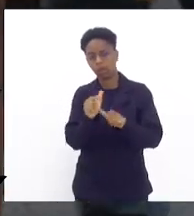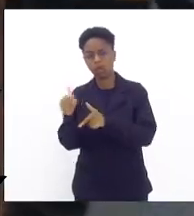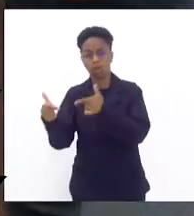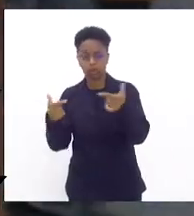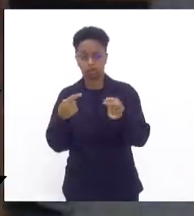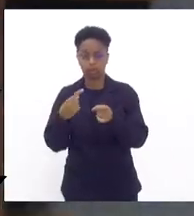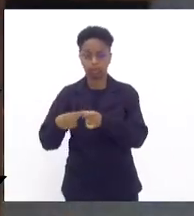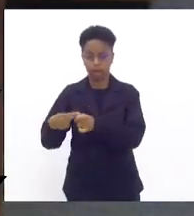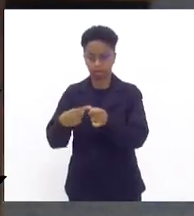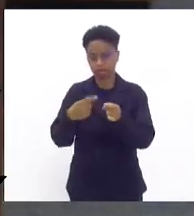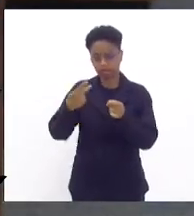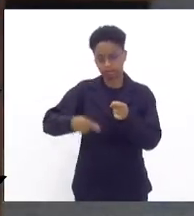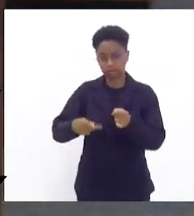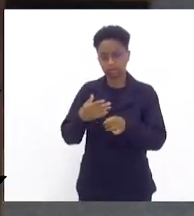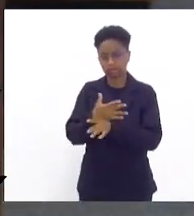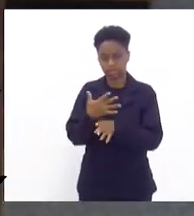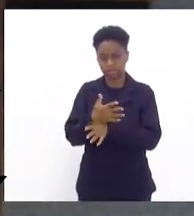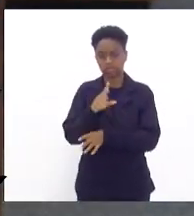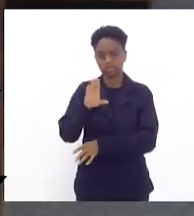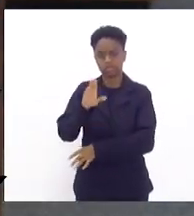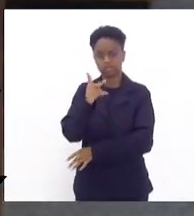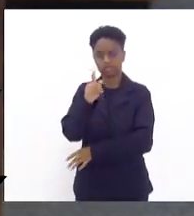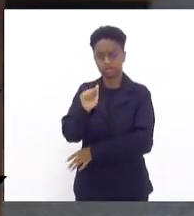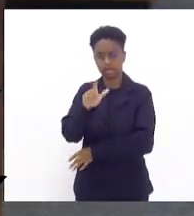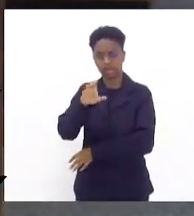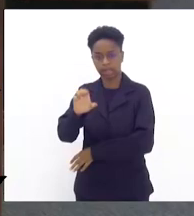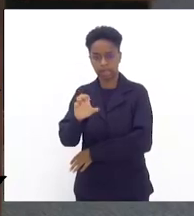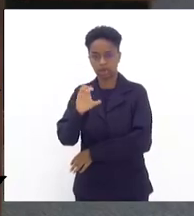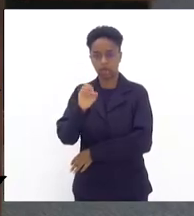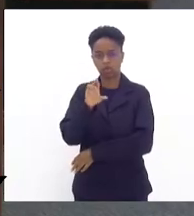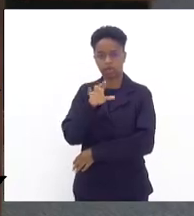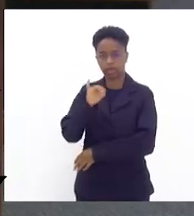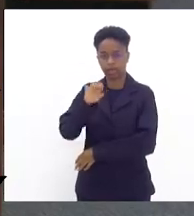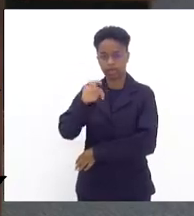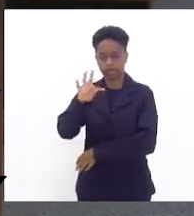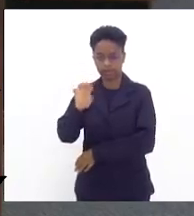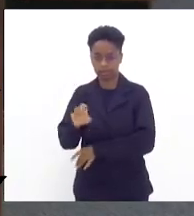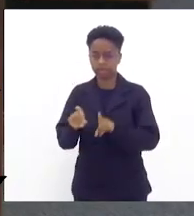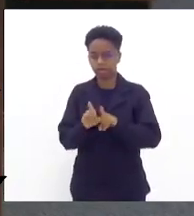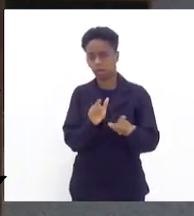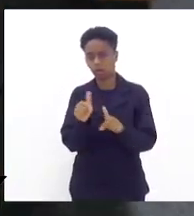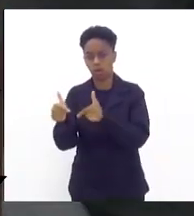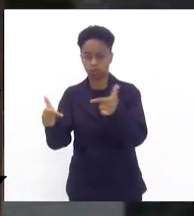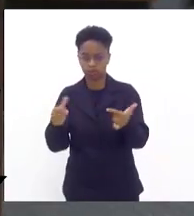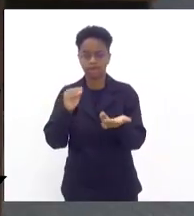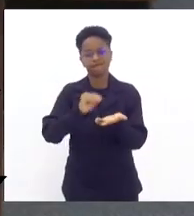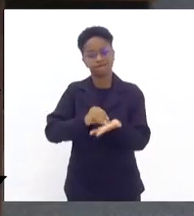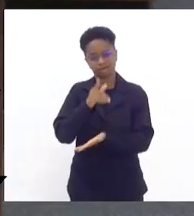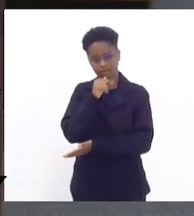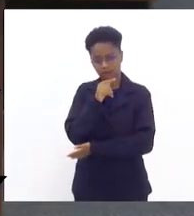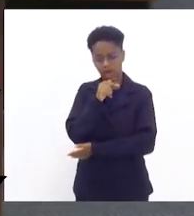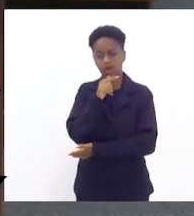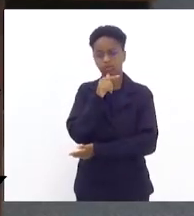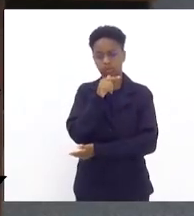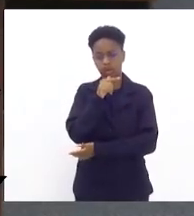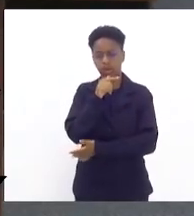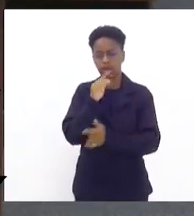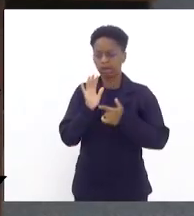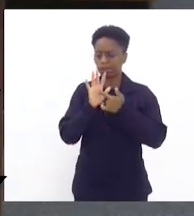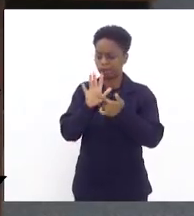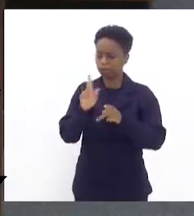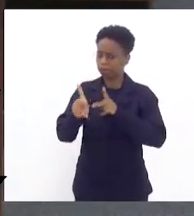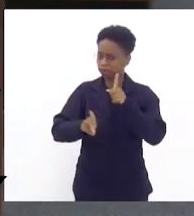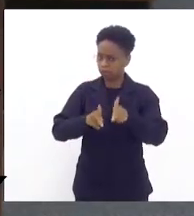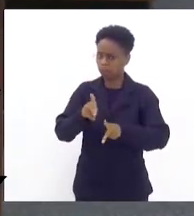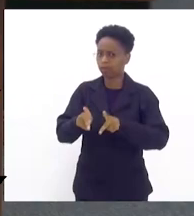do município, bairro Chalé, Oriente, entre outros. Tanta falta d'água, senhor presidente, que está deixando a